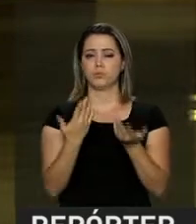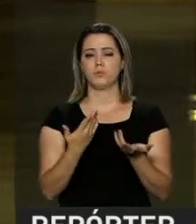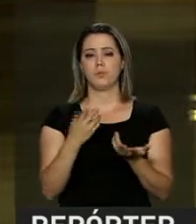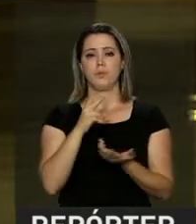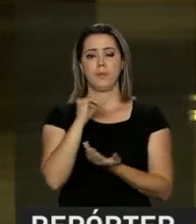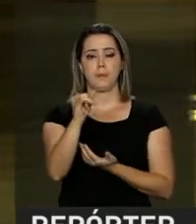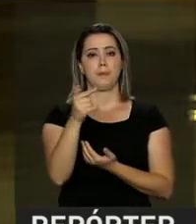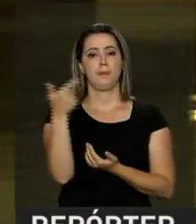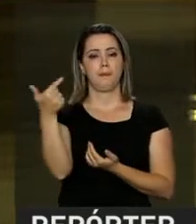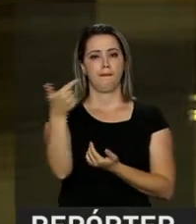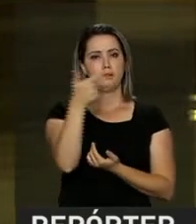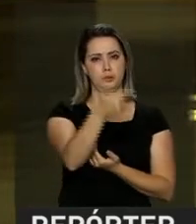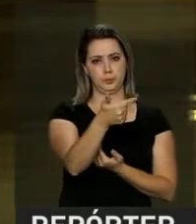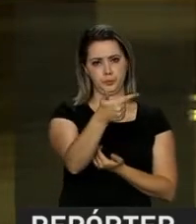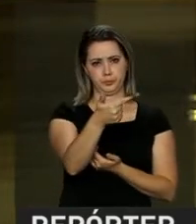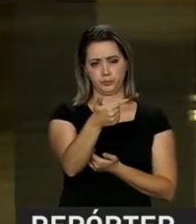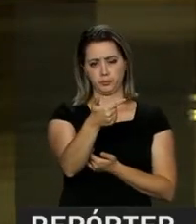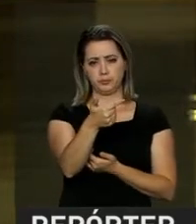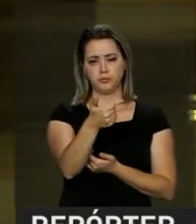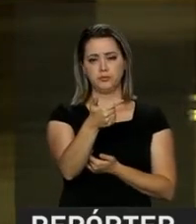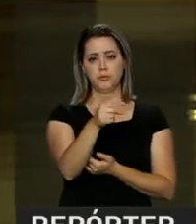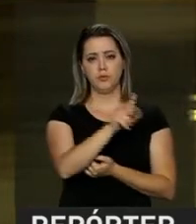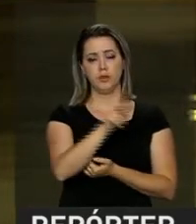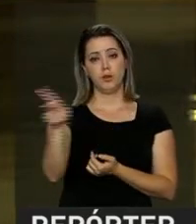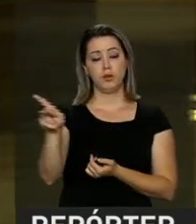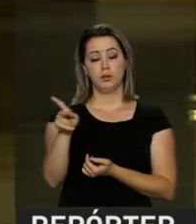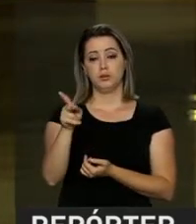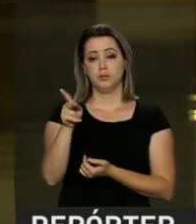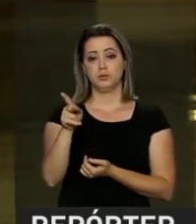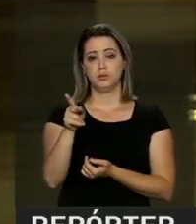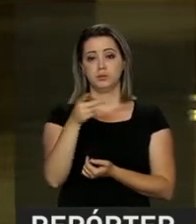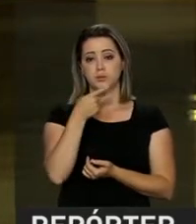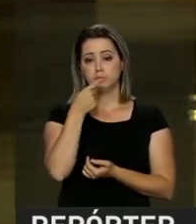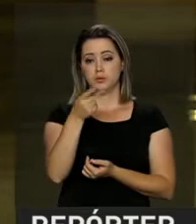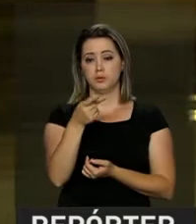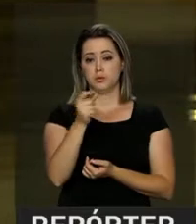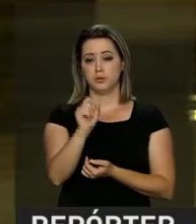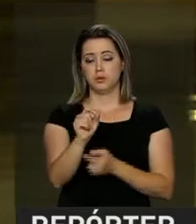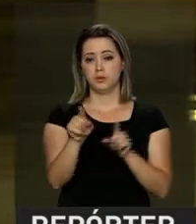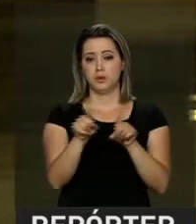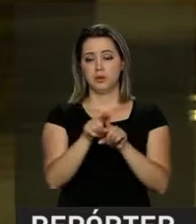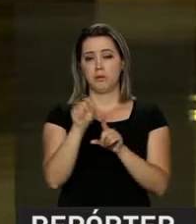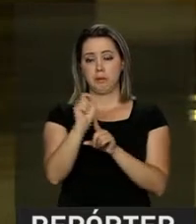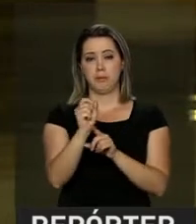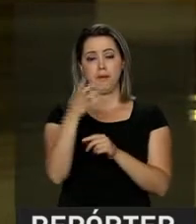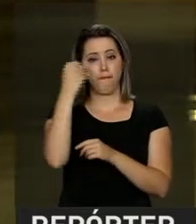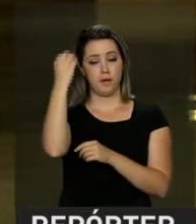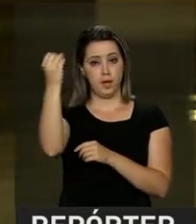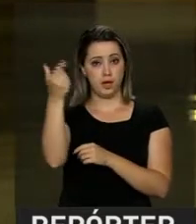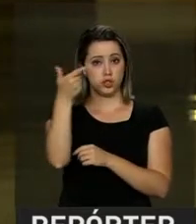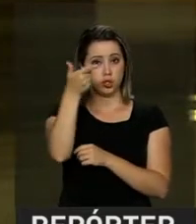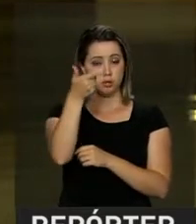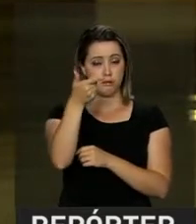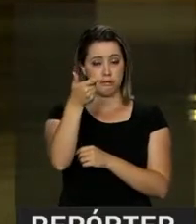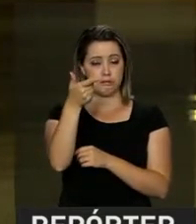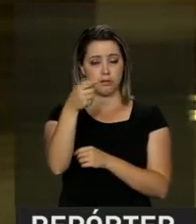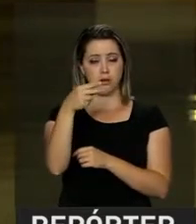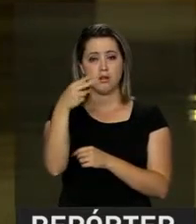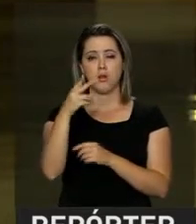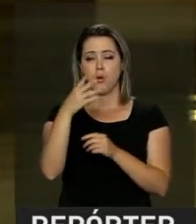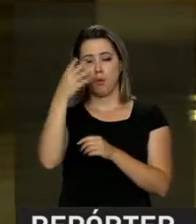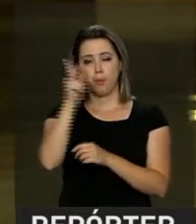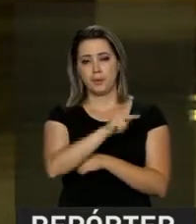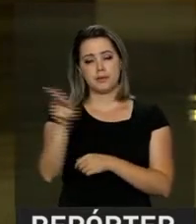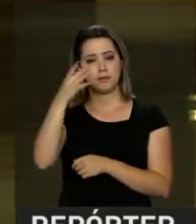dia 22 o o presidente vai vai se deslocar para oslo na noruega nesse mesmo dia ele se reúne com